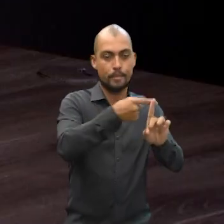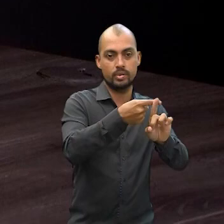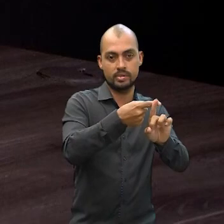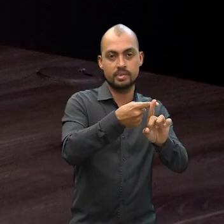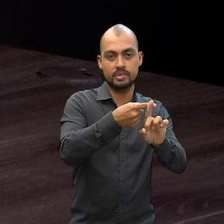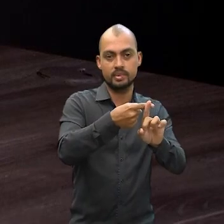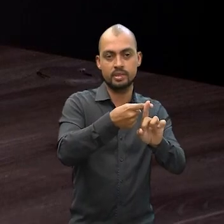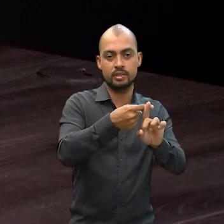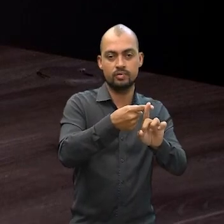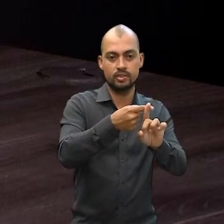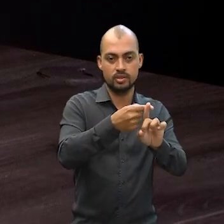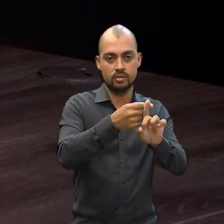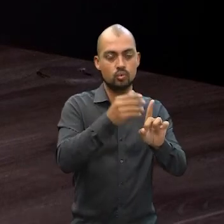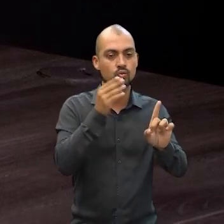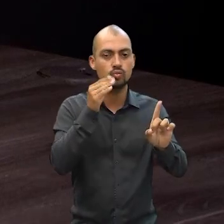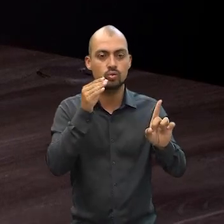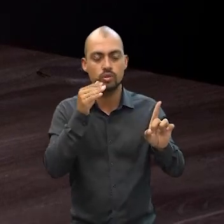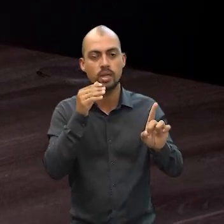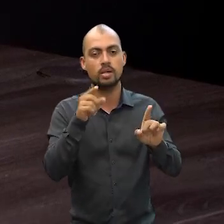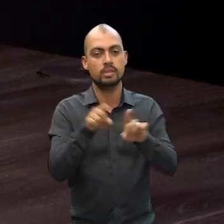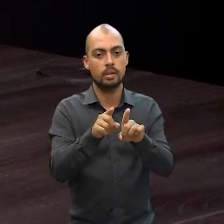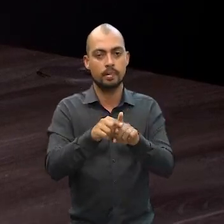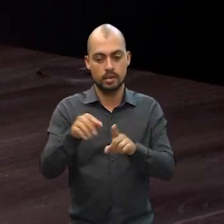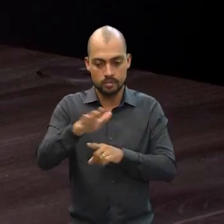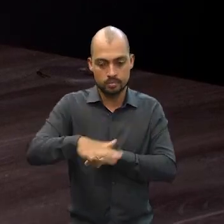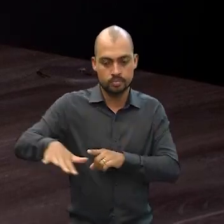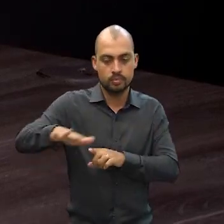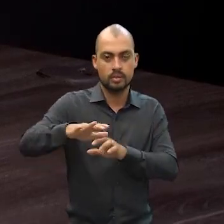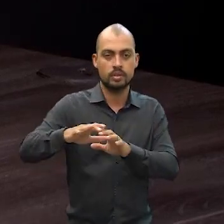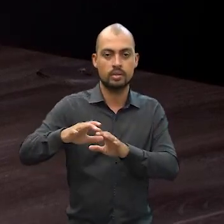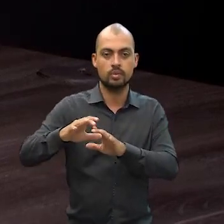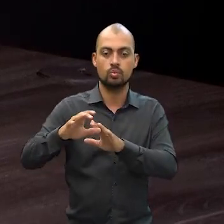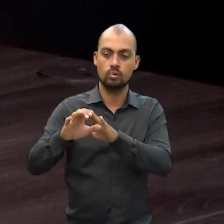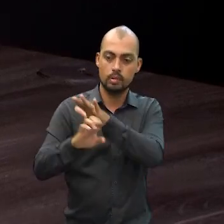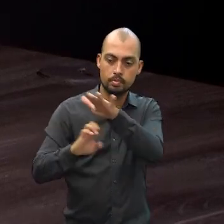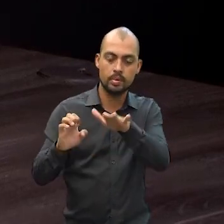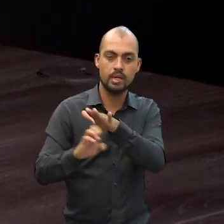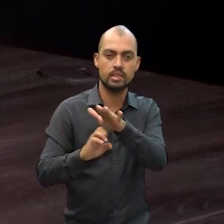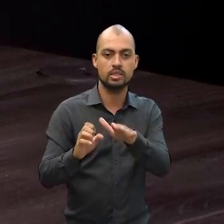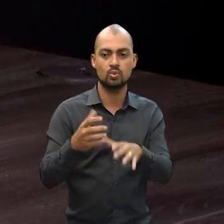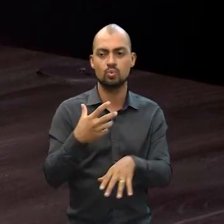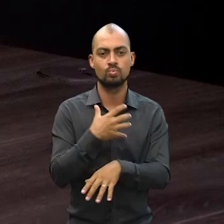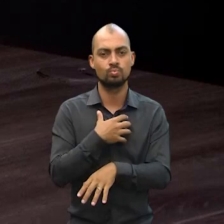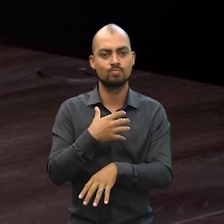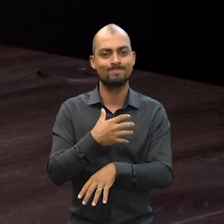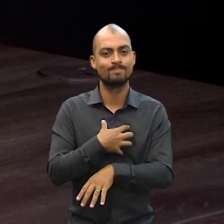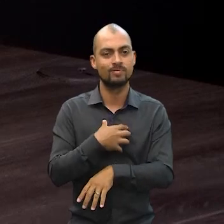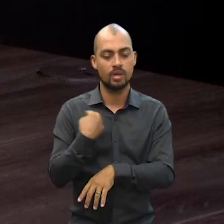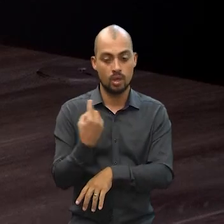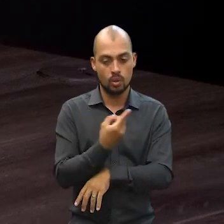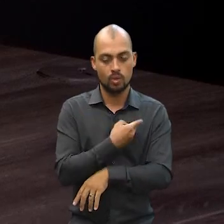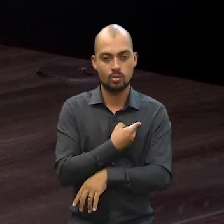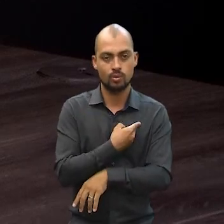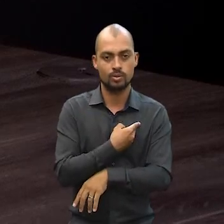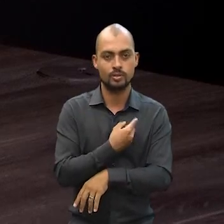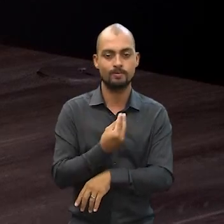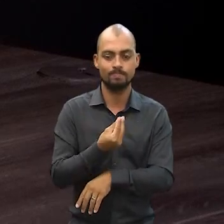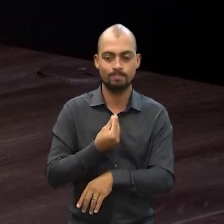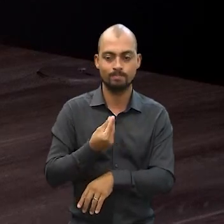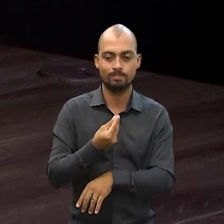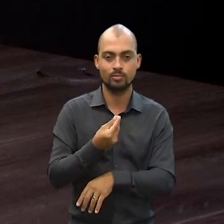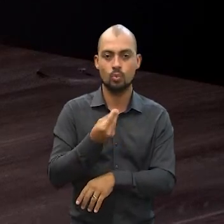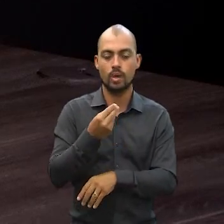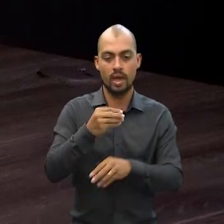positivismo dos colaboradores, do mercado. De modo geral, a gente está nesse momento em que